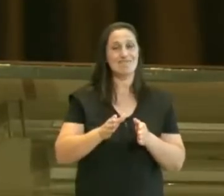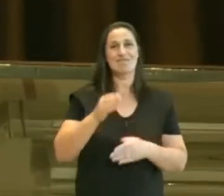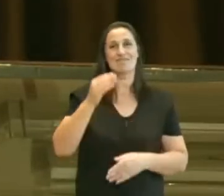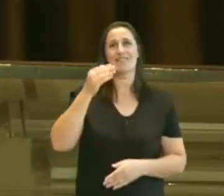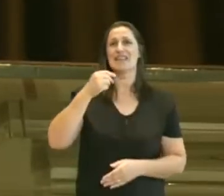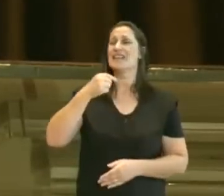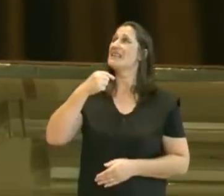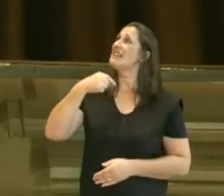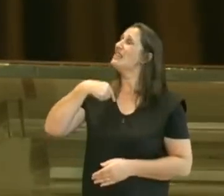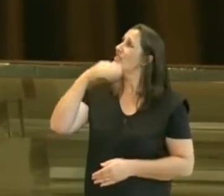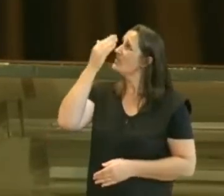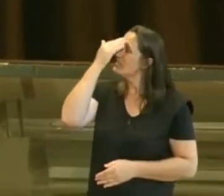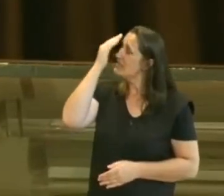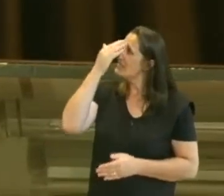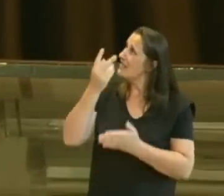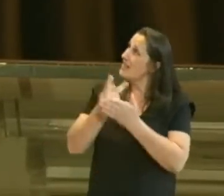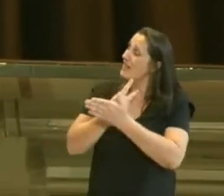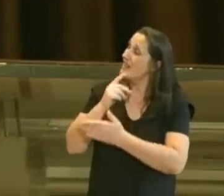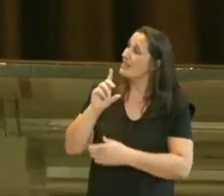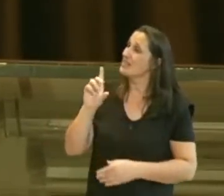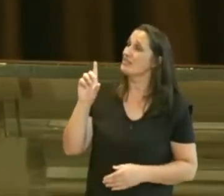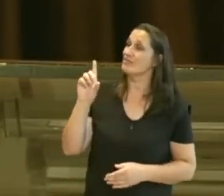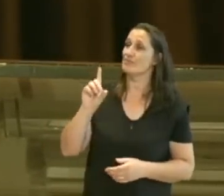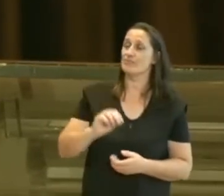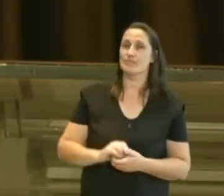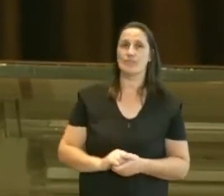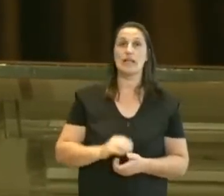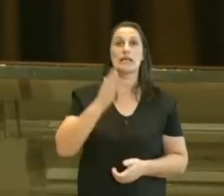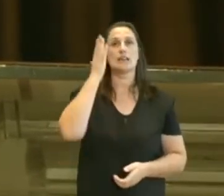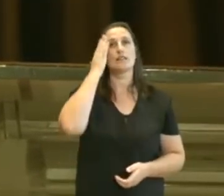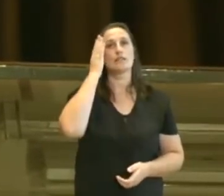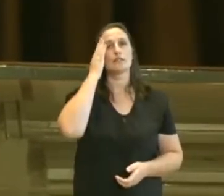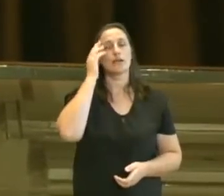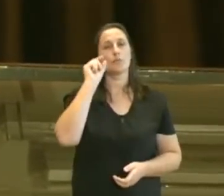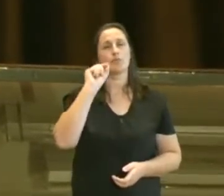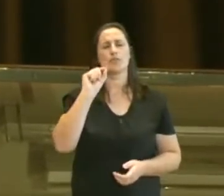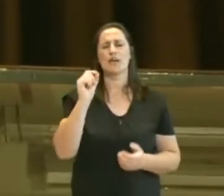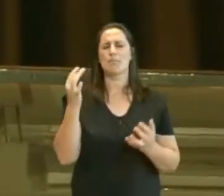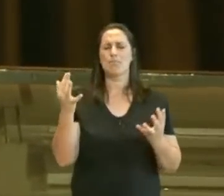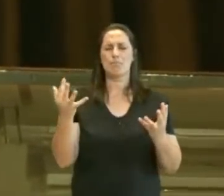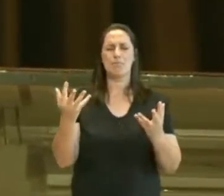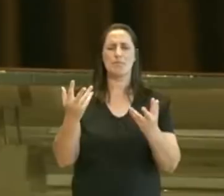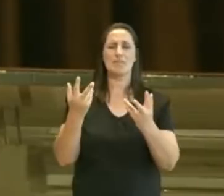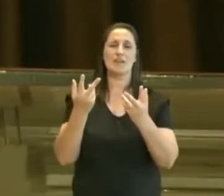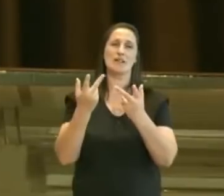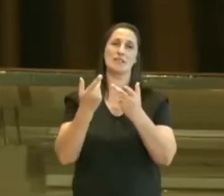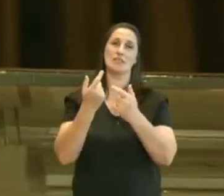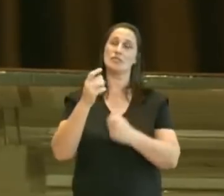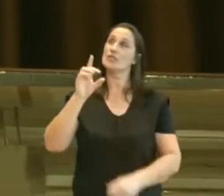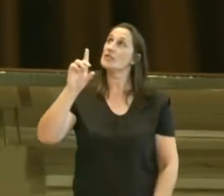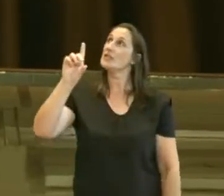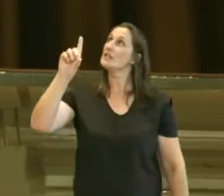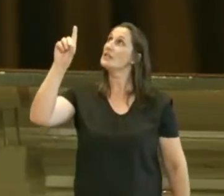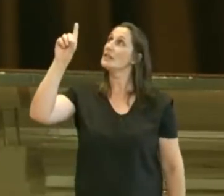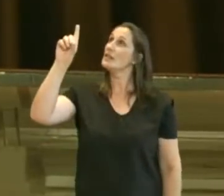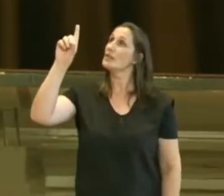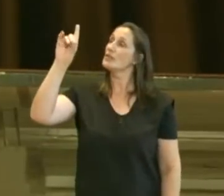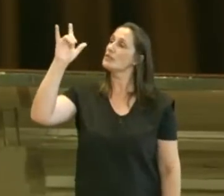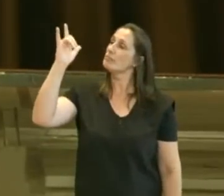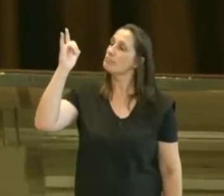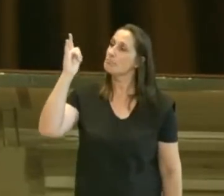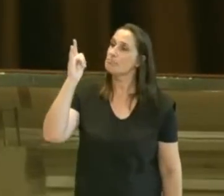errado? E sabe o que é maravilhoso? Esse Deus que nos